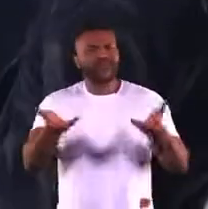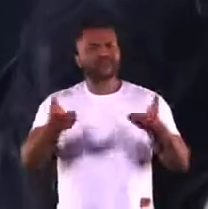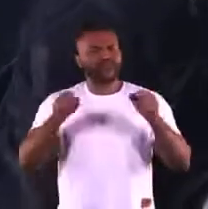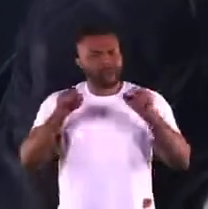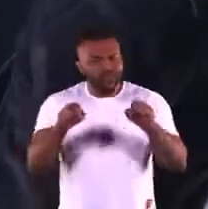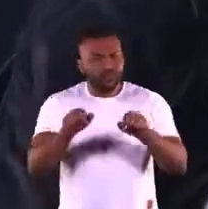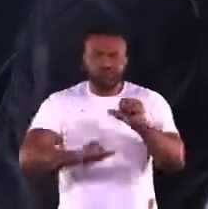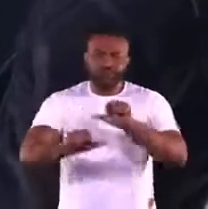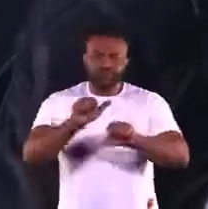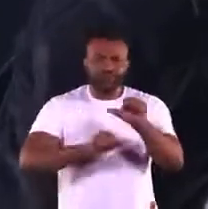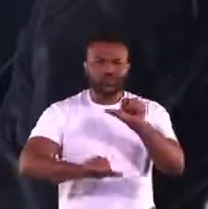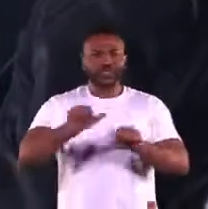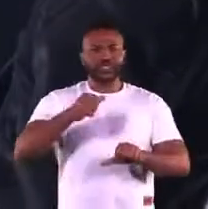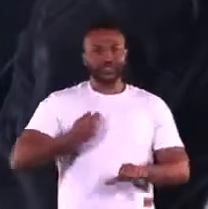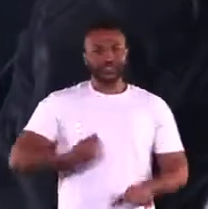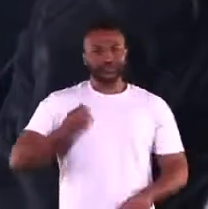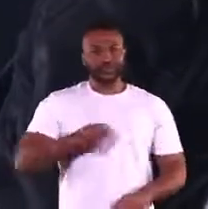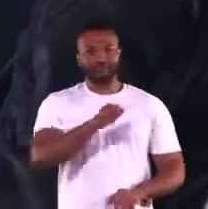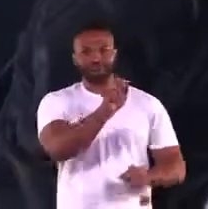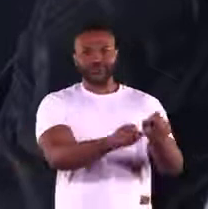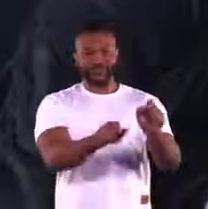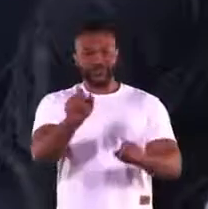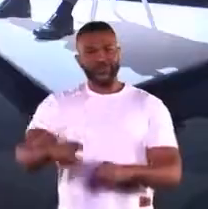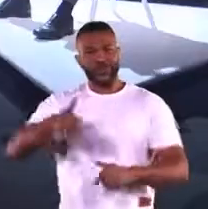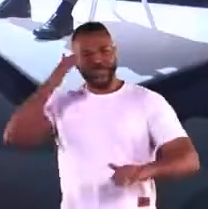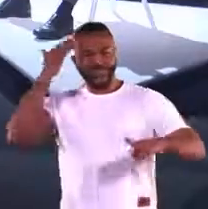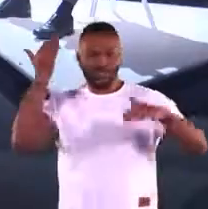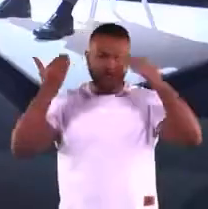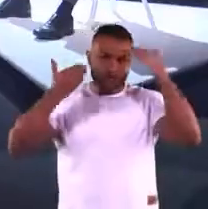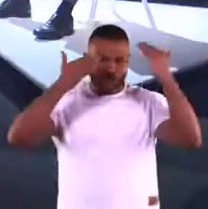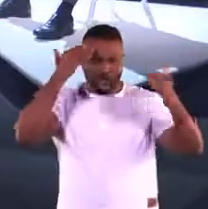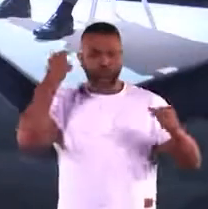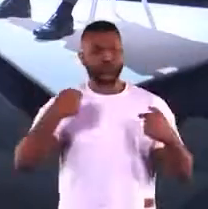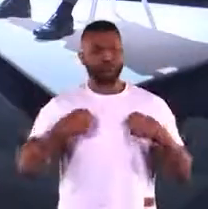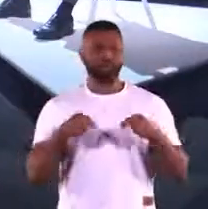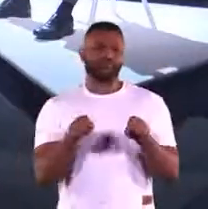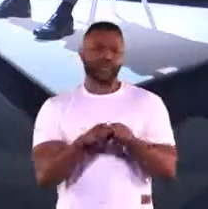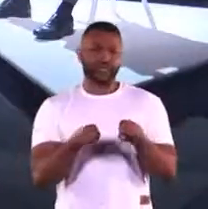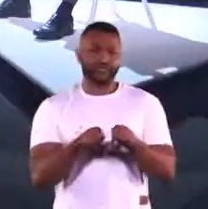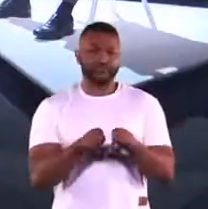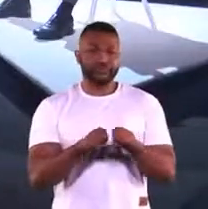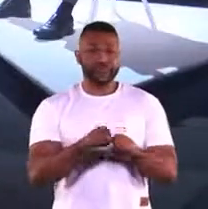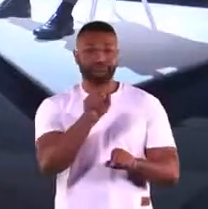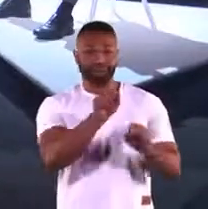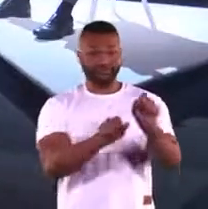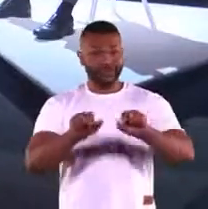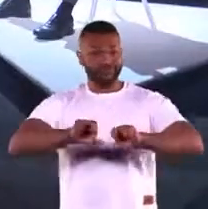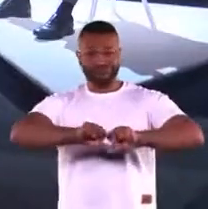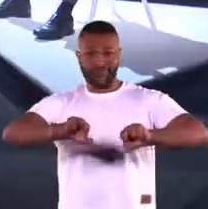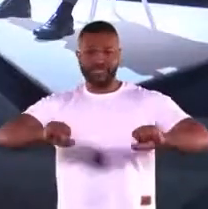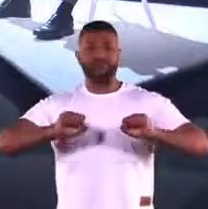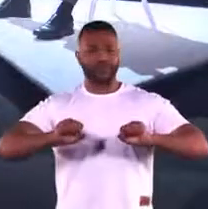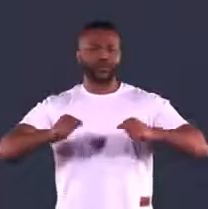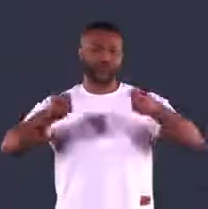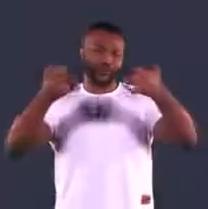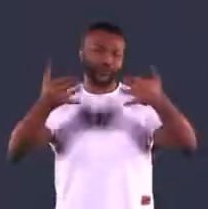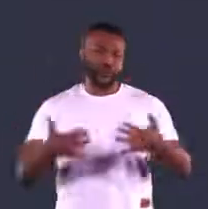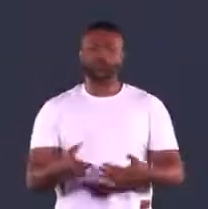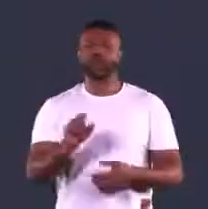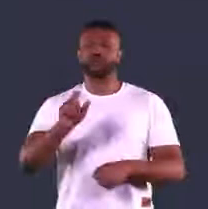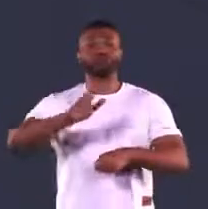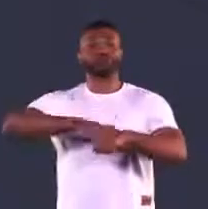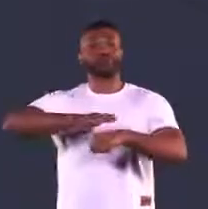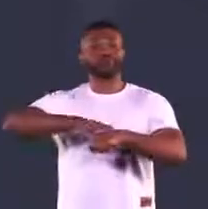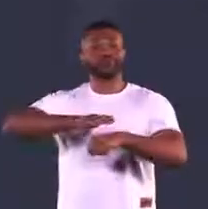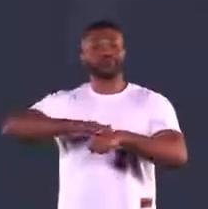essa transformação nas suas vidas, assim como o Gil, assim como eu e tantos outros exemplos que a gente pode citar. E o que